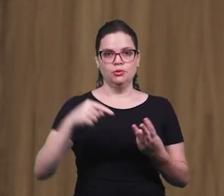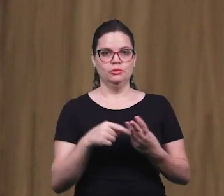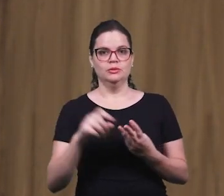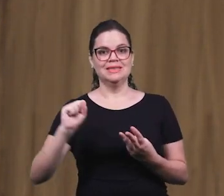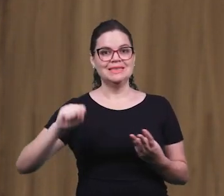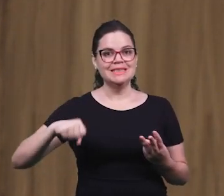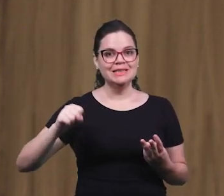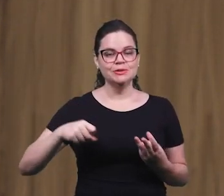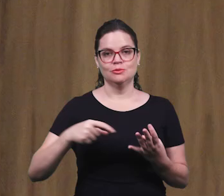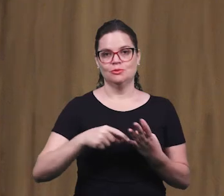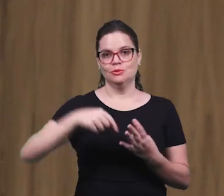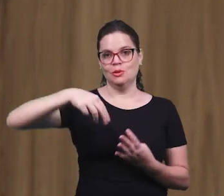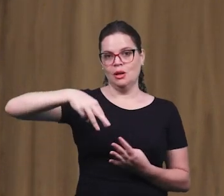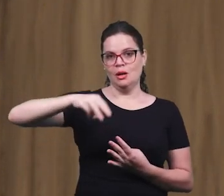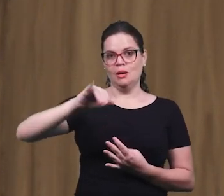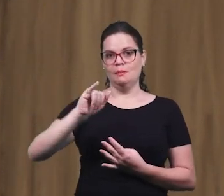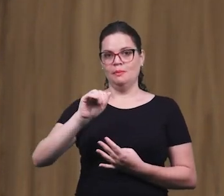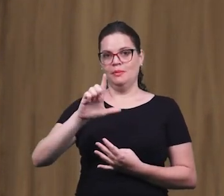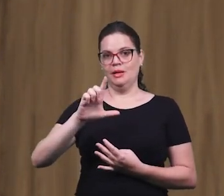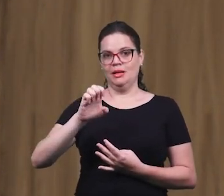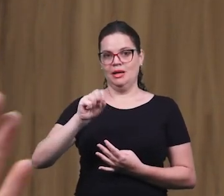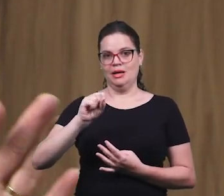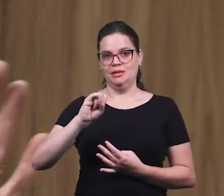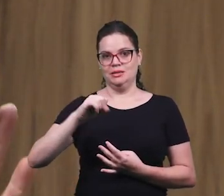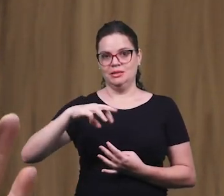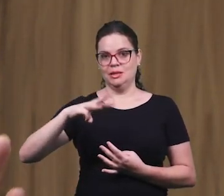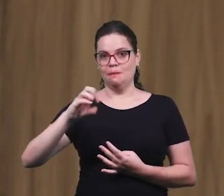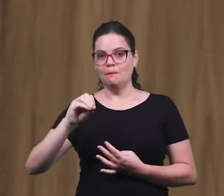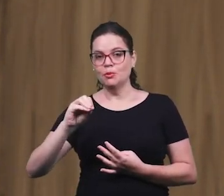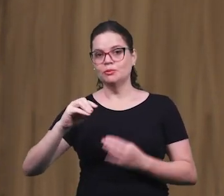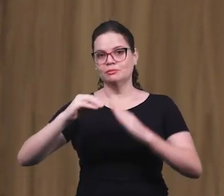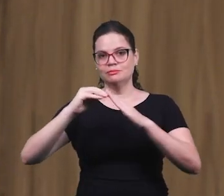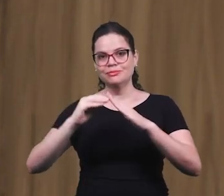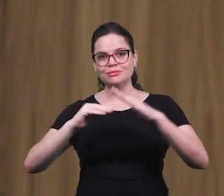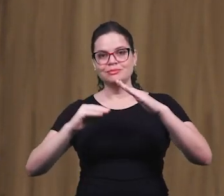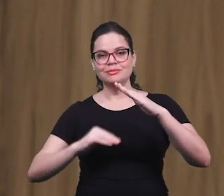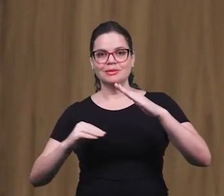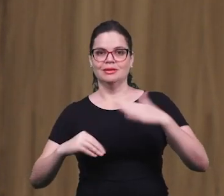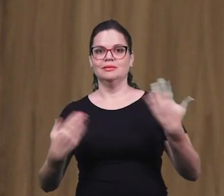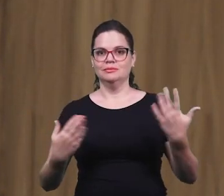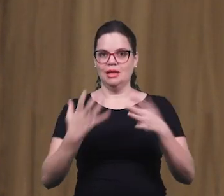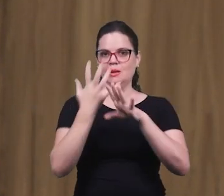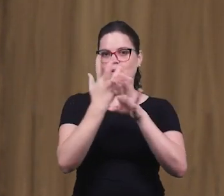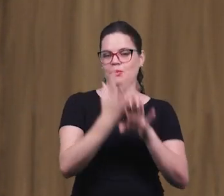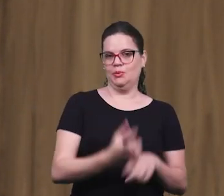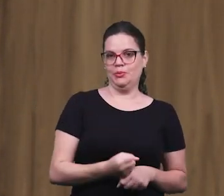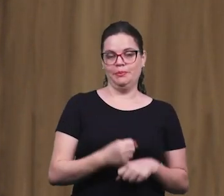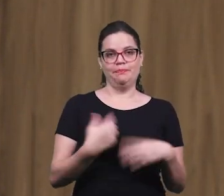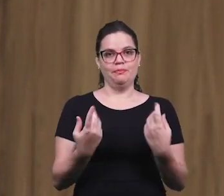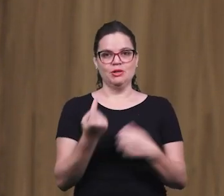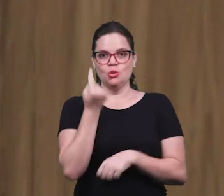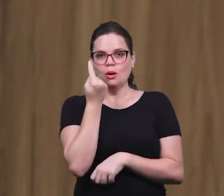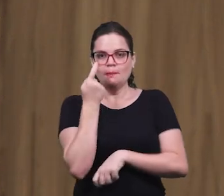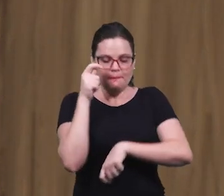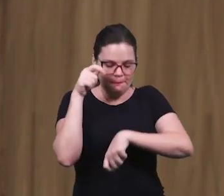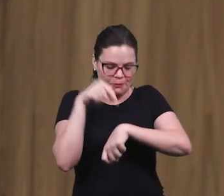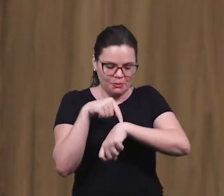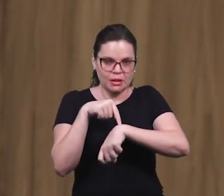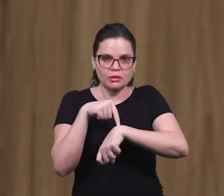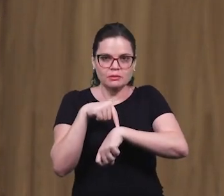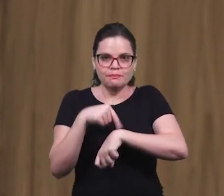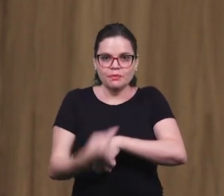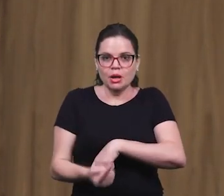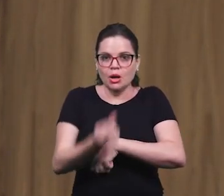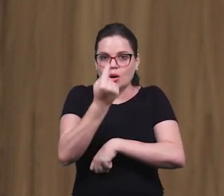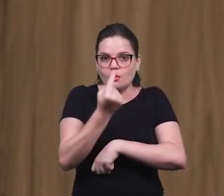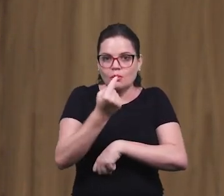segundos, milésimos, e nós temos que esse um momento, ele é o quê? Ele é um momento que é